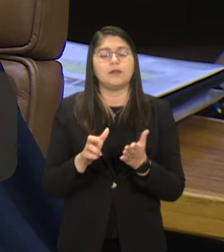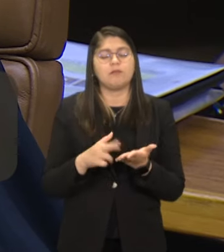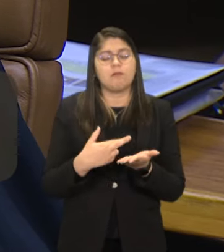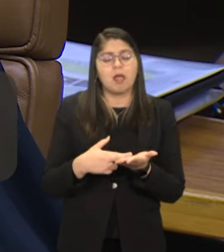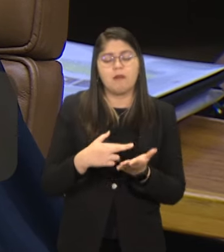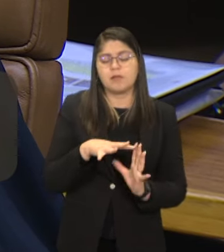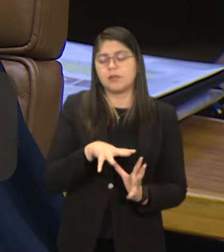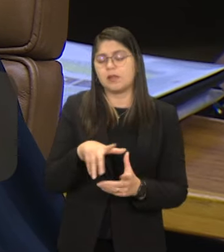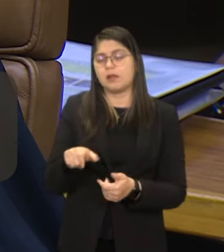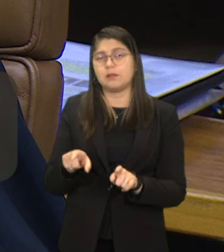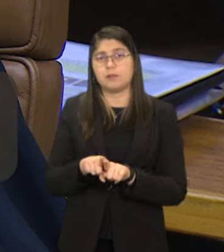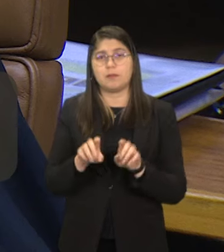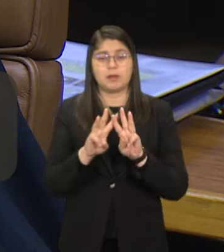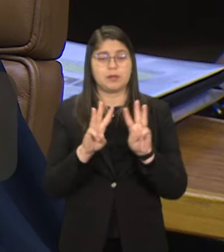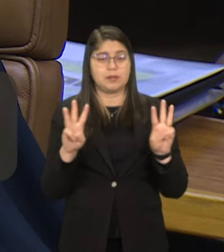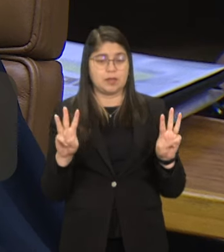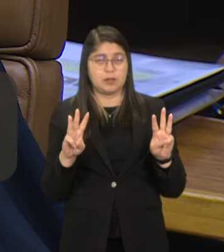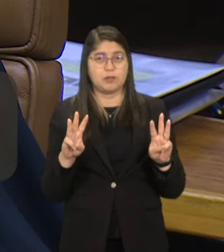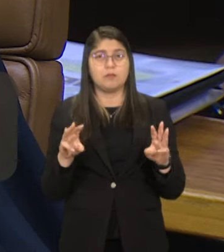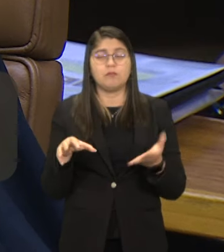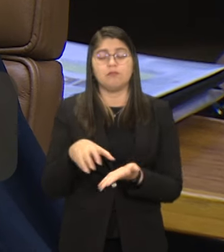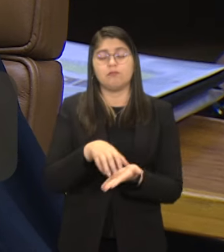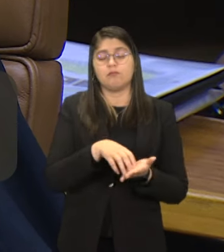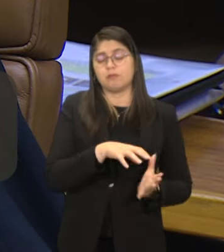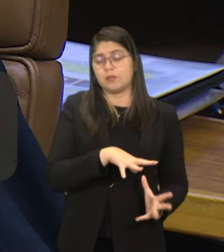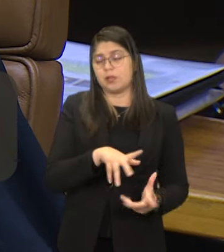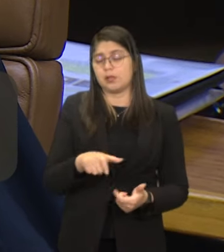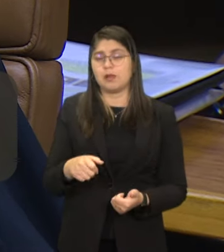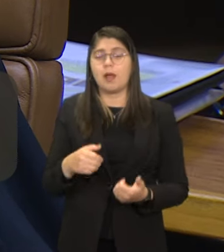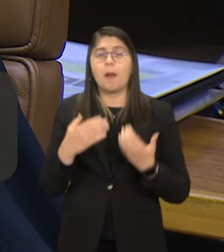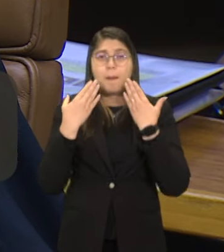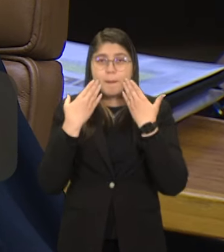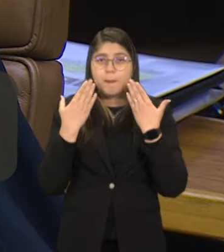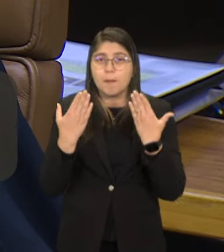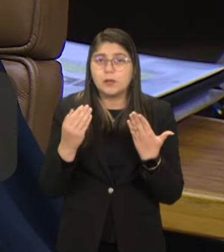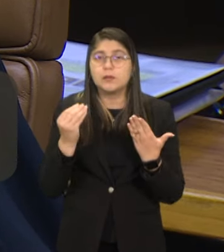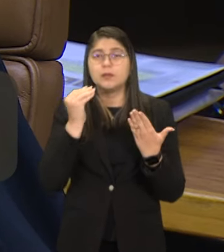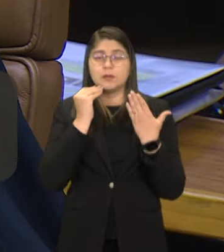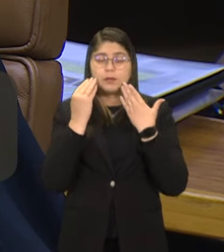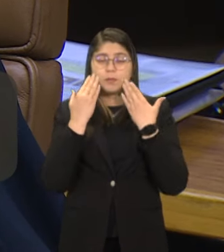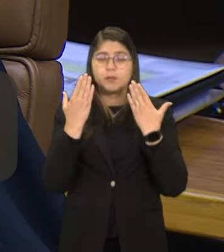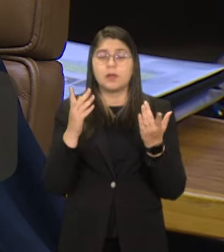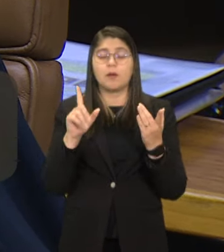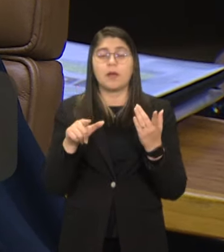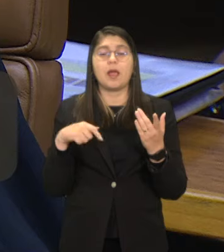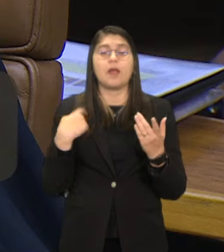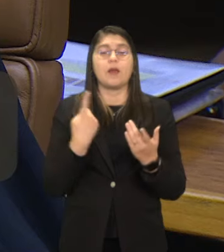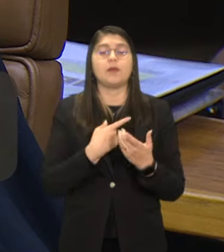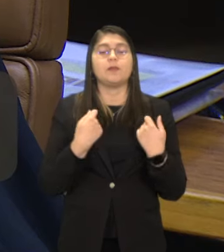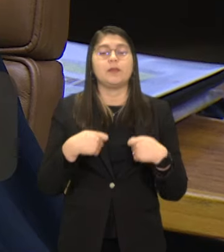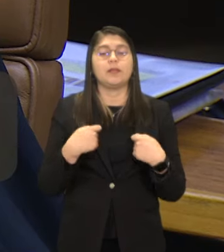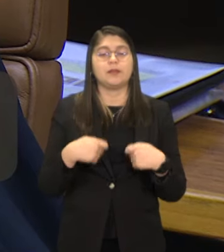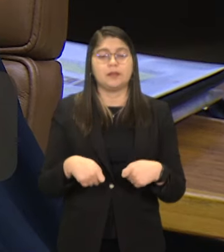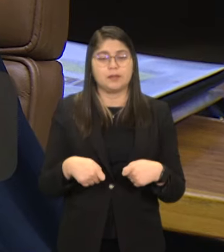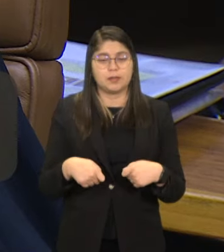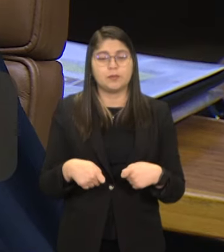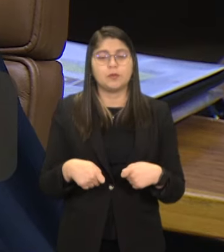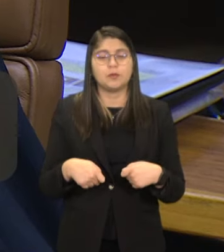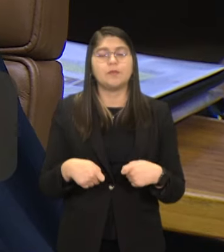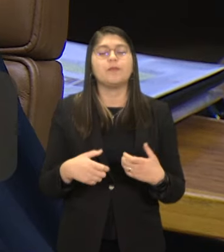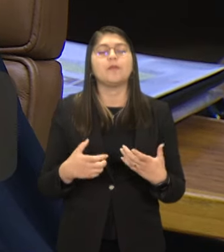os sites de órgãos internacionais vêm tentando demonstrar é que a gente precisa continuar incessantemente na